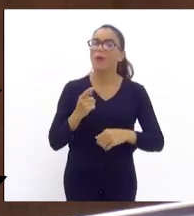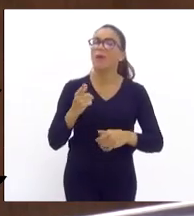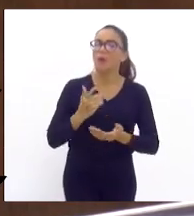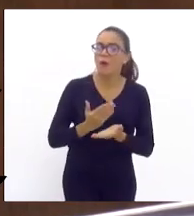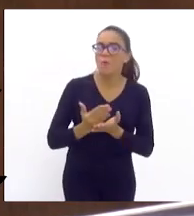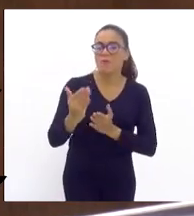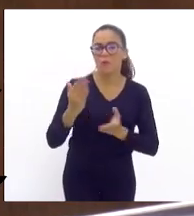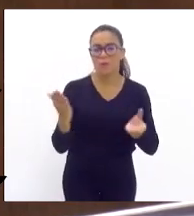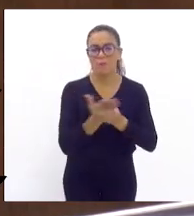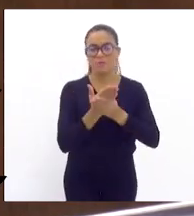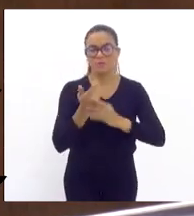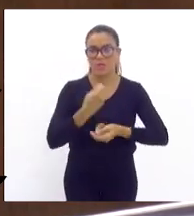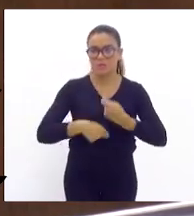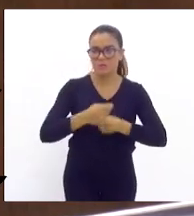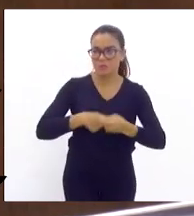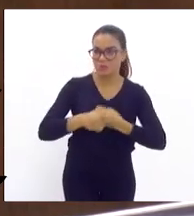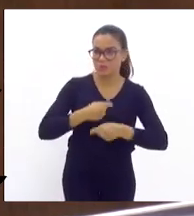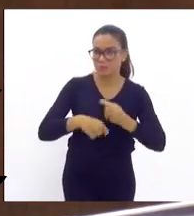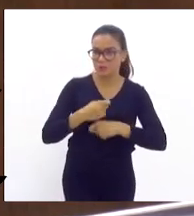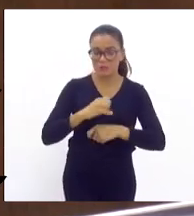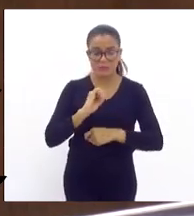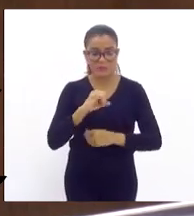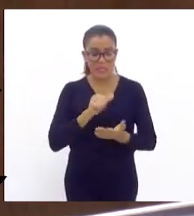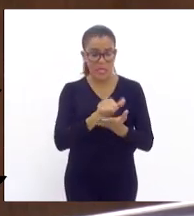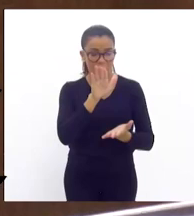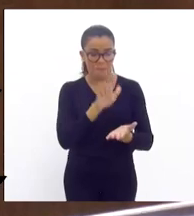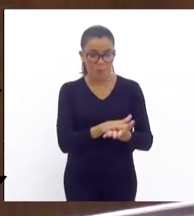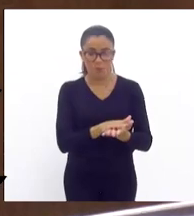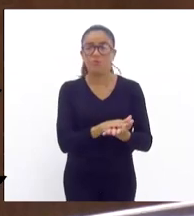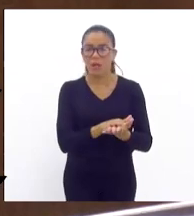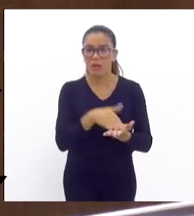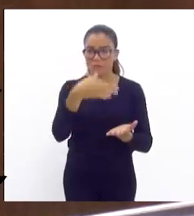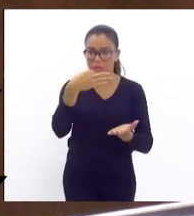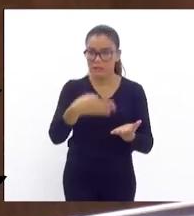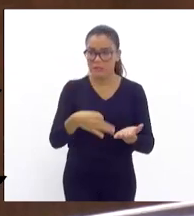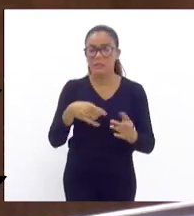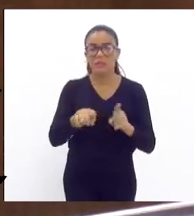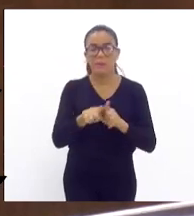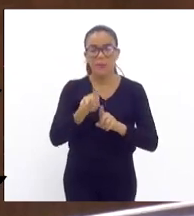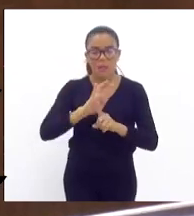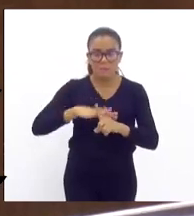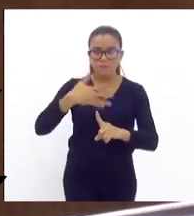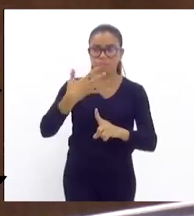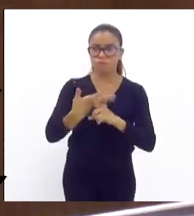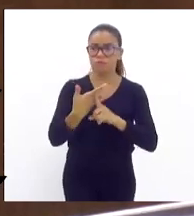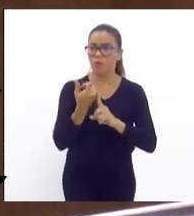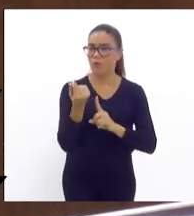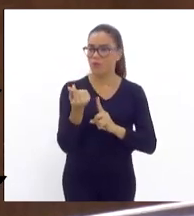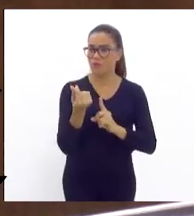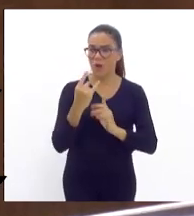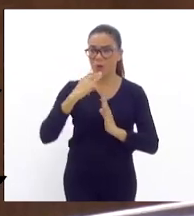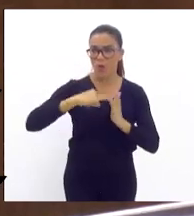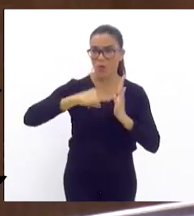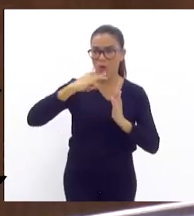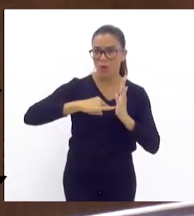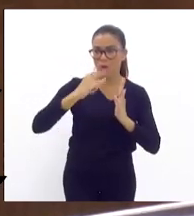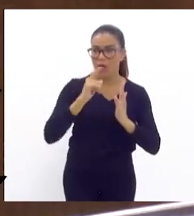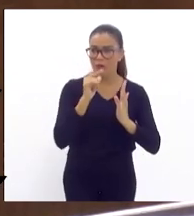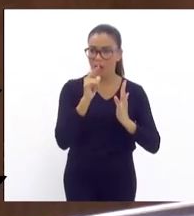as contas e analisar se a aplicação dessas multas, se esse reajuste de conta realmente está dentro